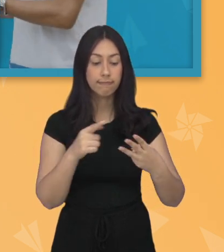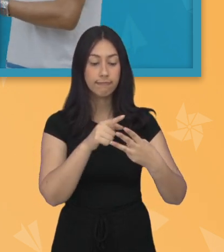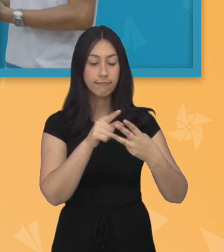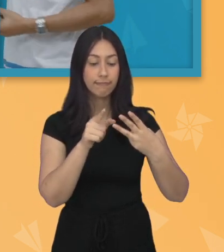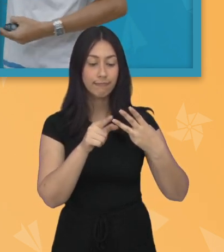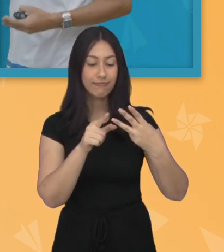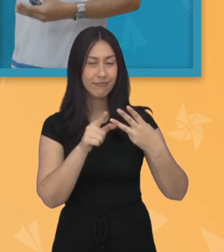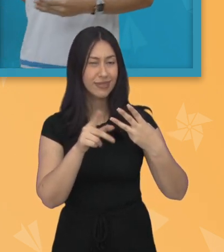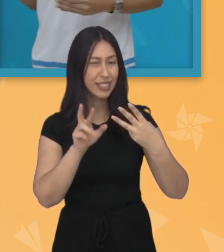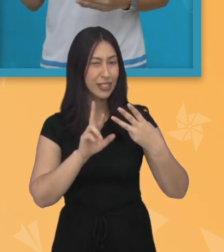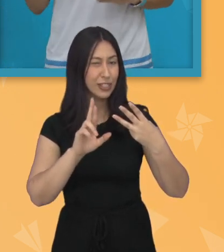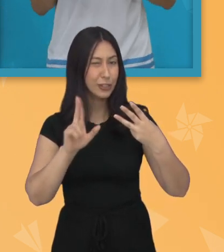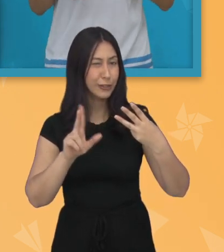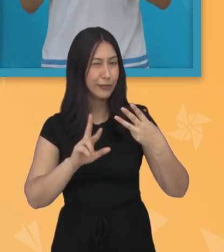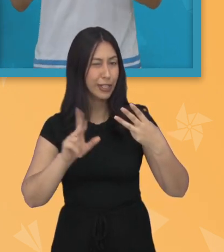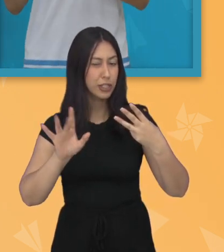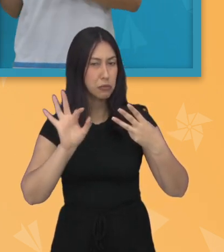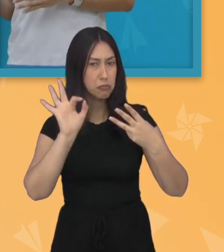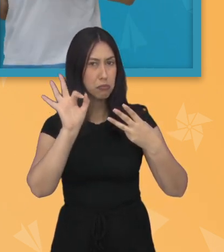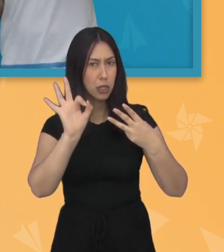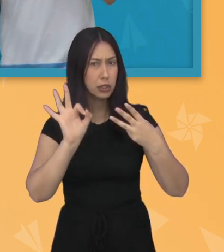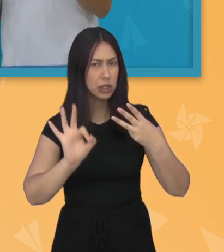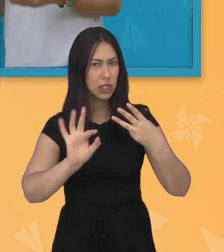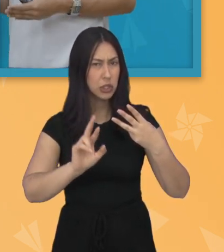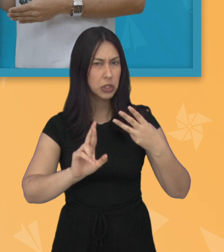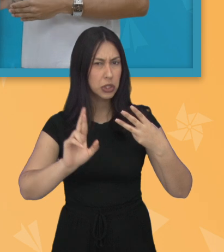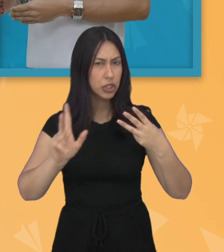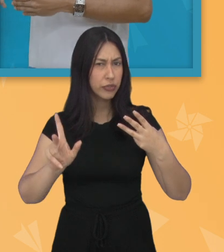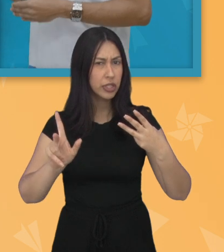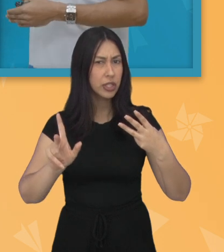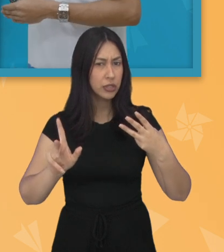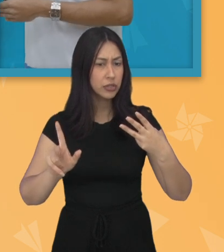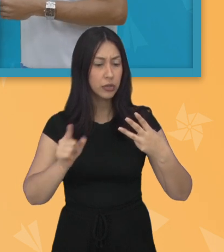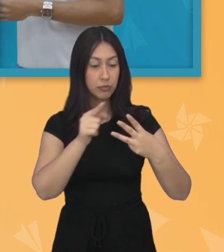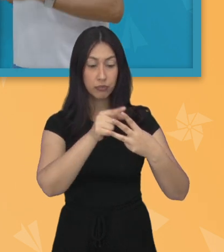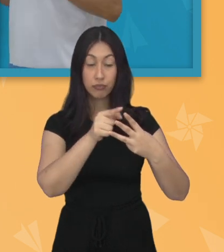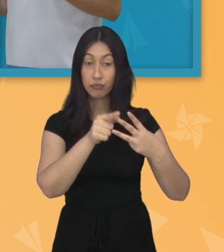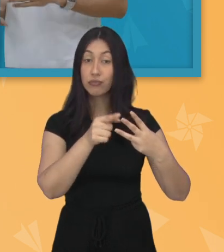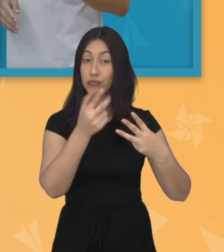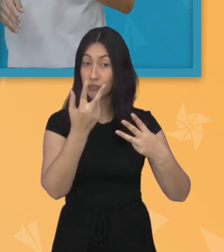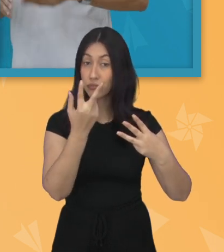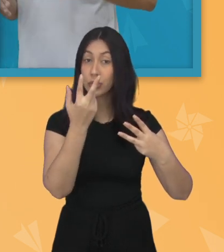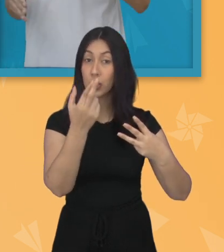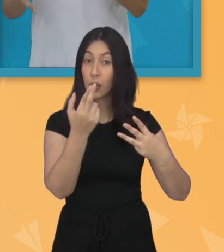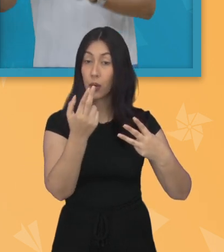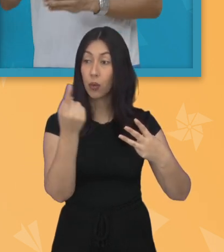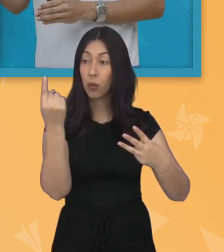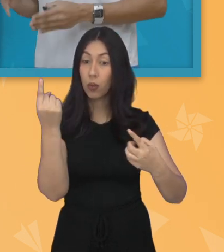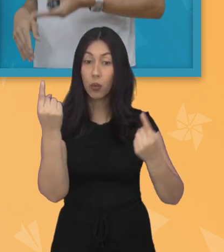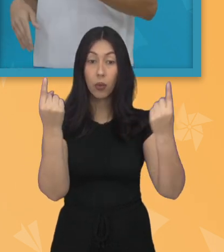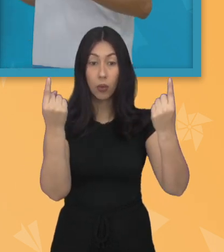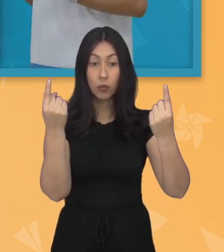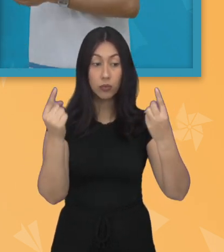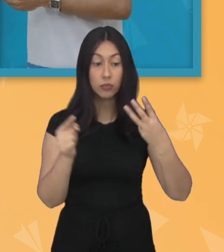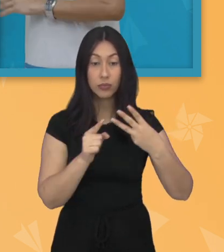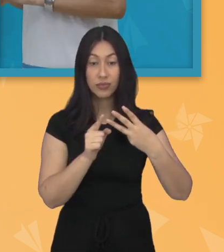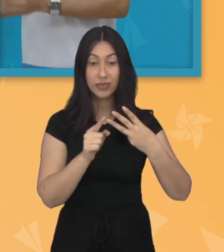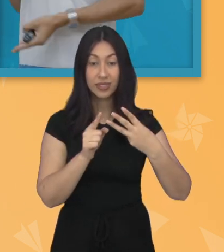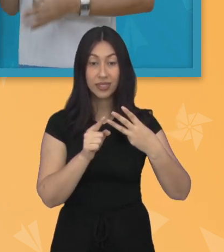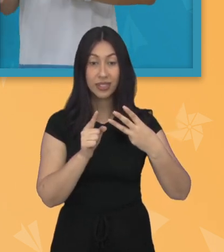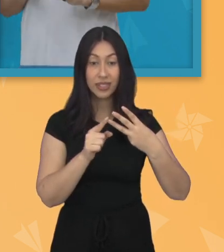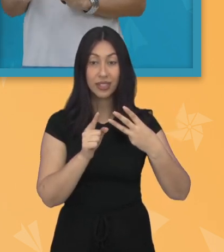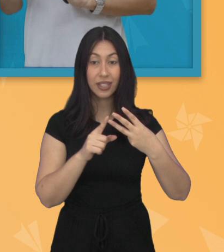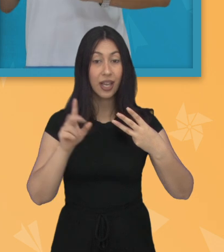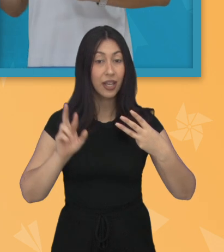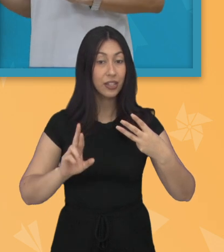está observando na amostra 3, que ela tem proporções distintas, né? No caso, a 1 e 2 a gente tem proporção de 1 para 1, e na 3